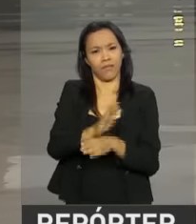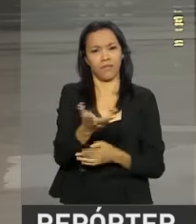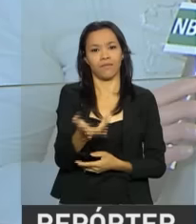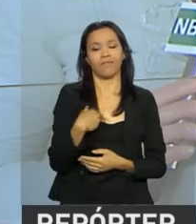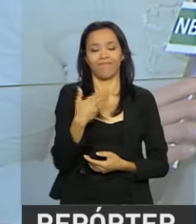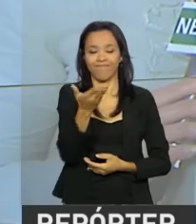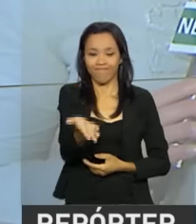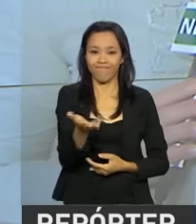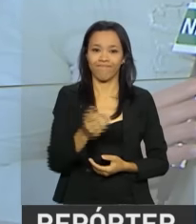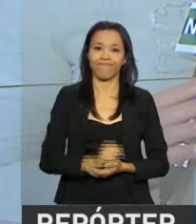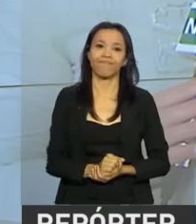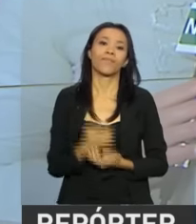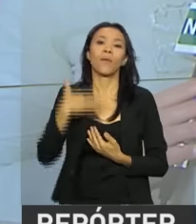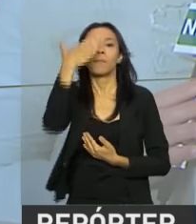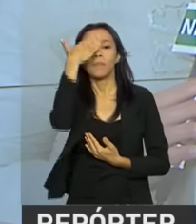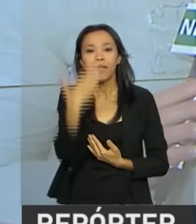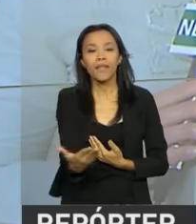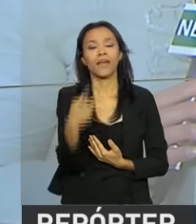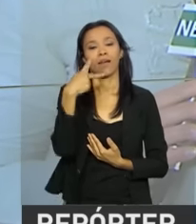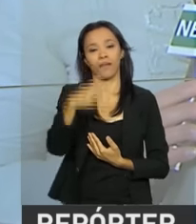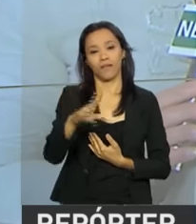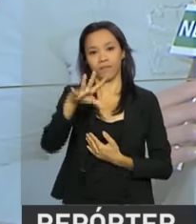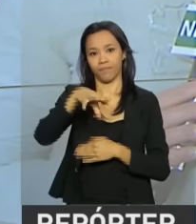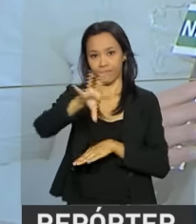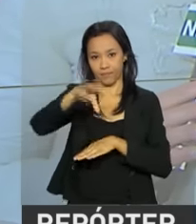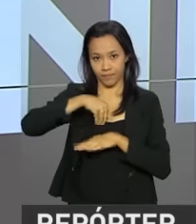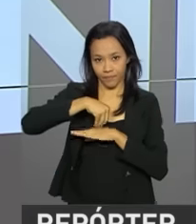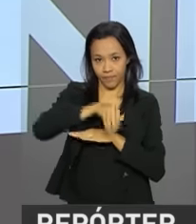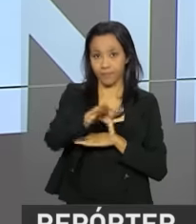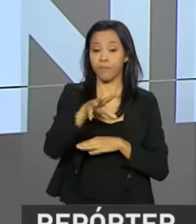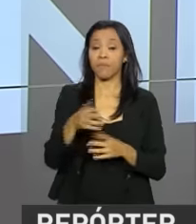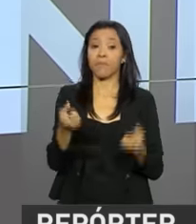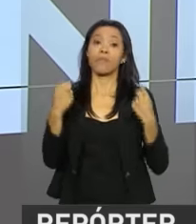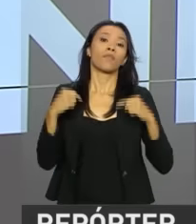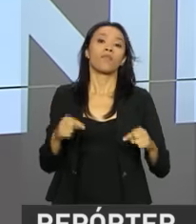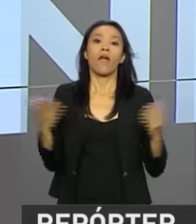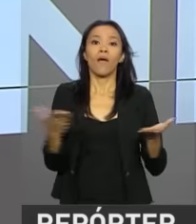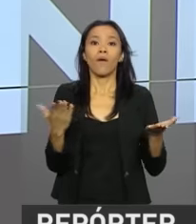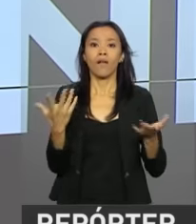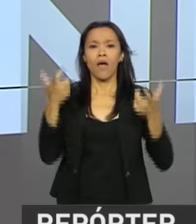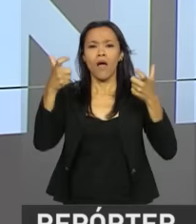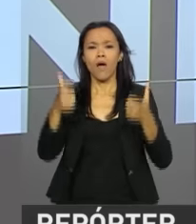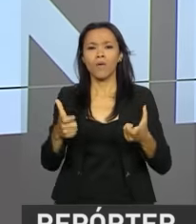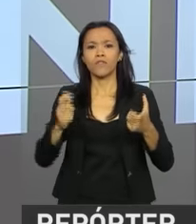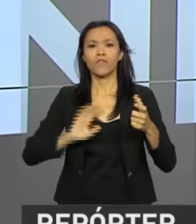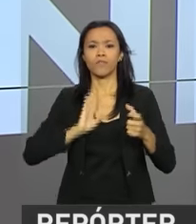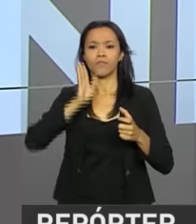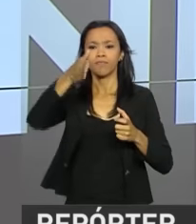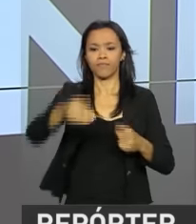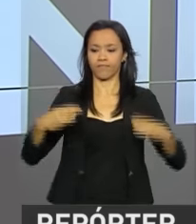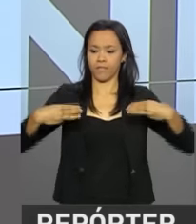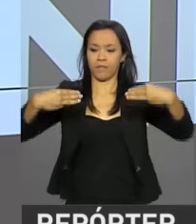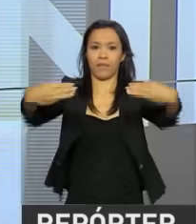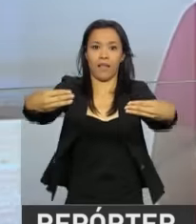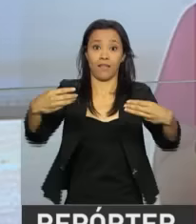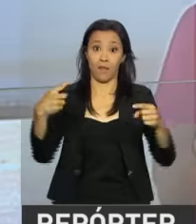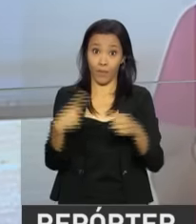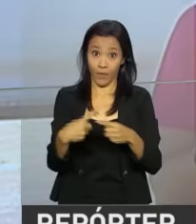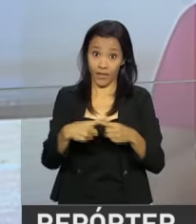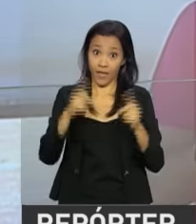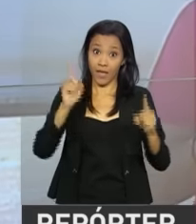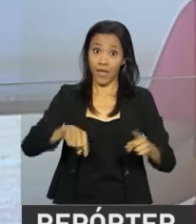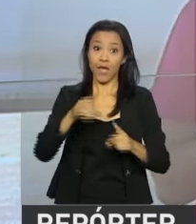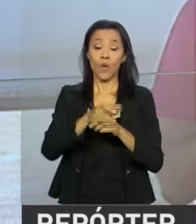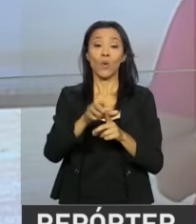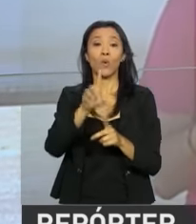Renata. Obrigada, Thaísa, pelas suas informações. Bom, e do Palácio Planalto, vamos direto para a Esplanada dos Ministérios, porque o desligamento